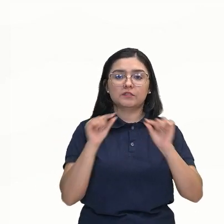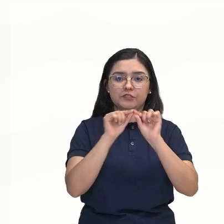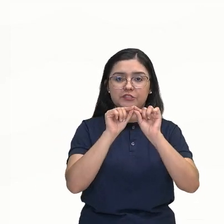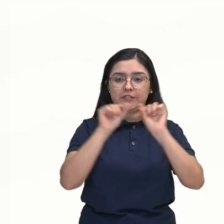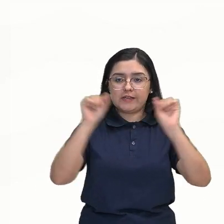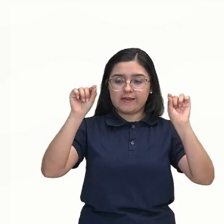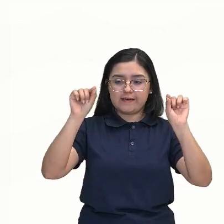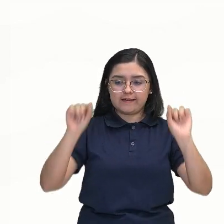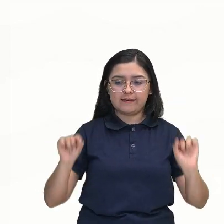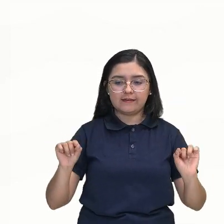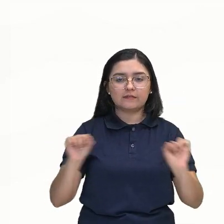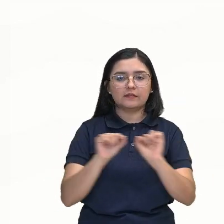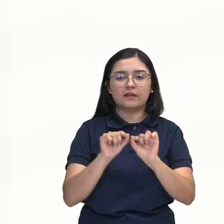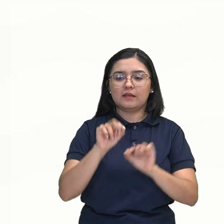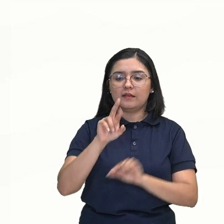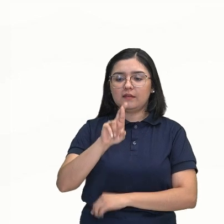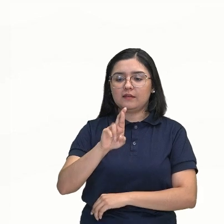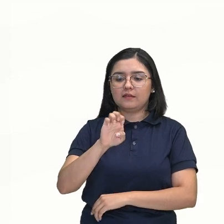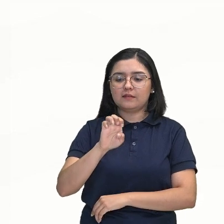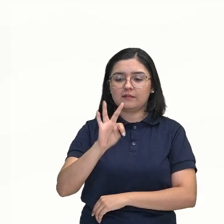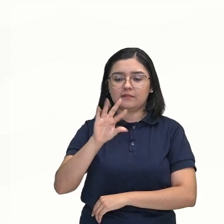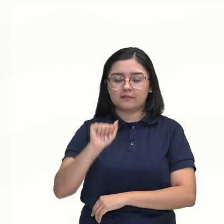de reta.